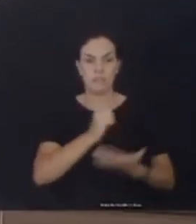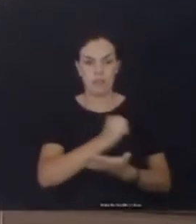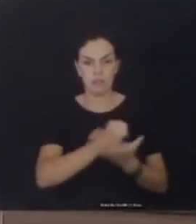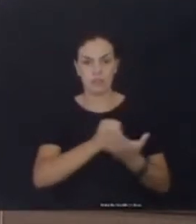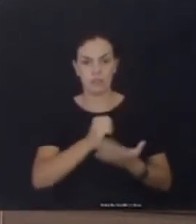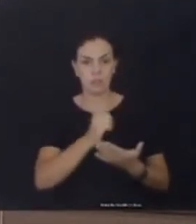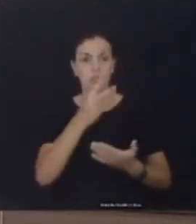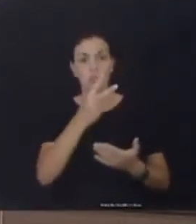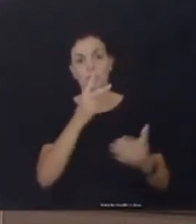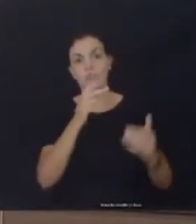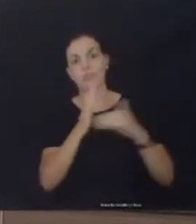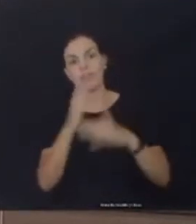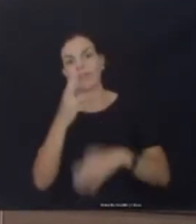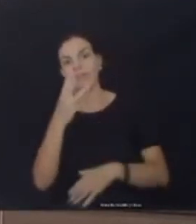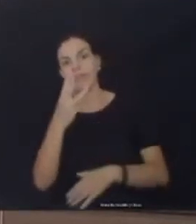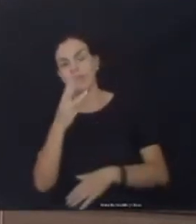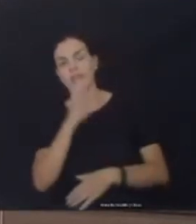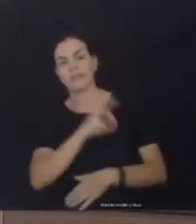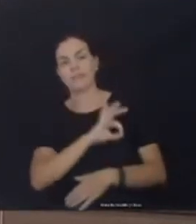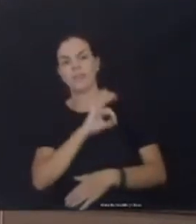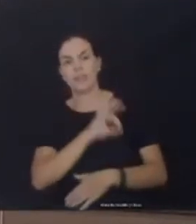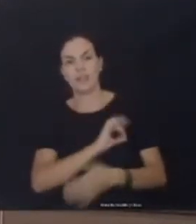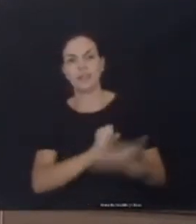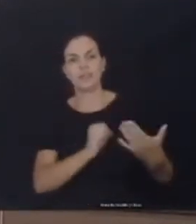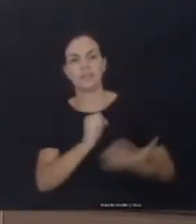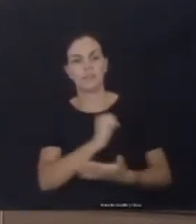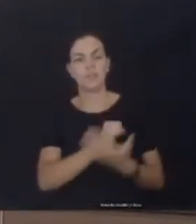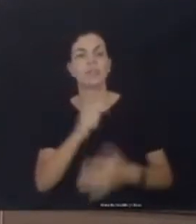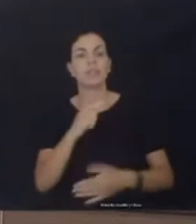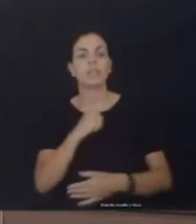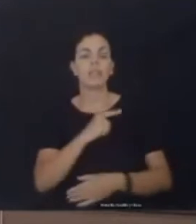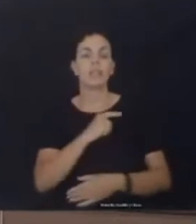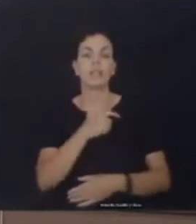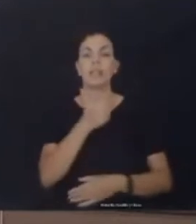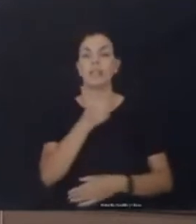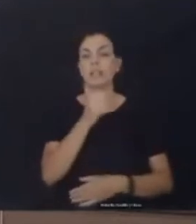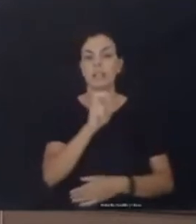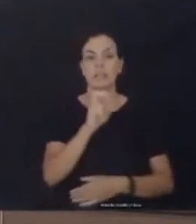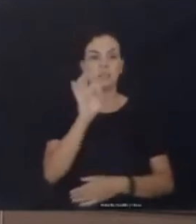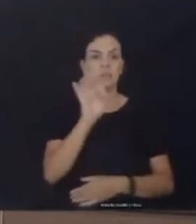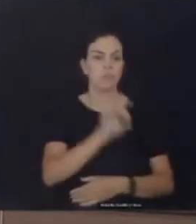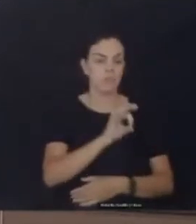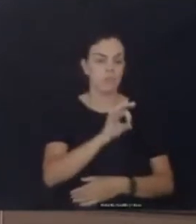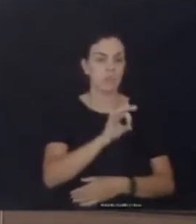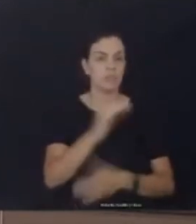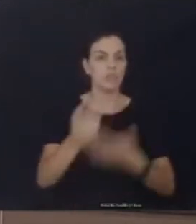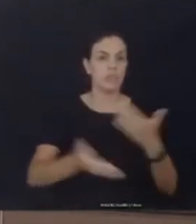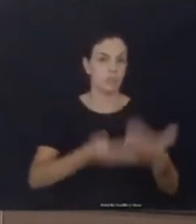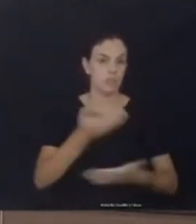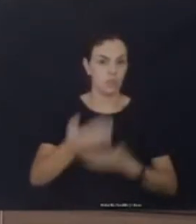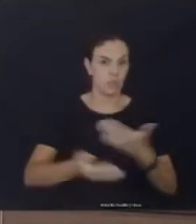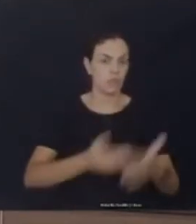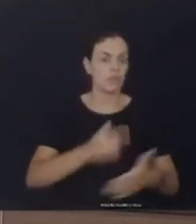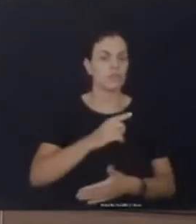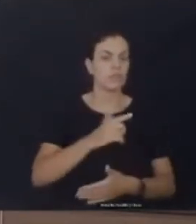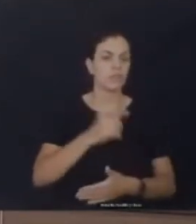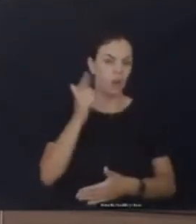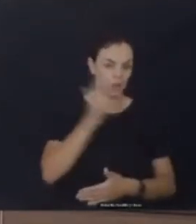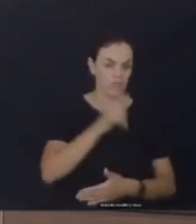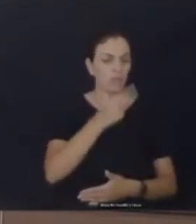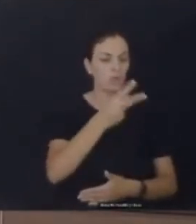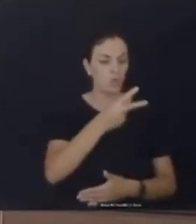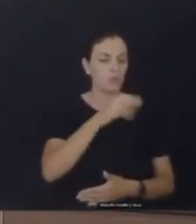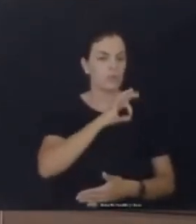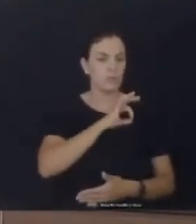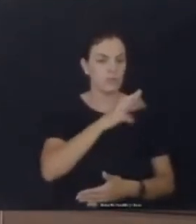2 e 3 salários, nós temos 15% dos servidores que ganham entre 2 e 3 salários. 15%